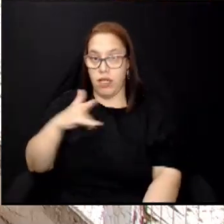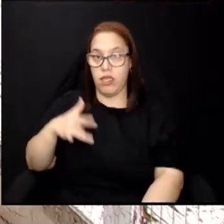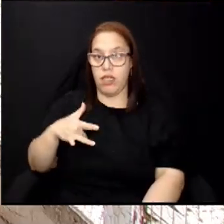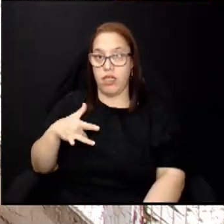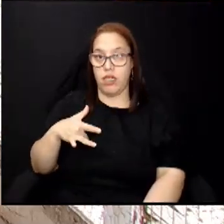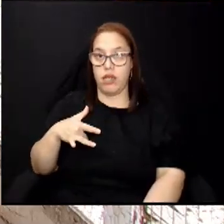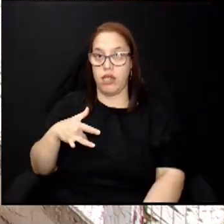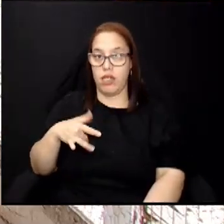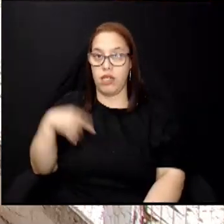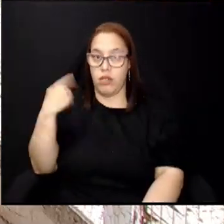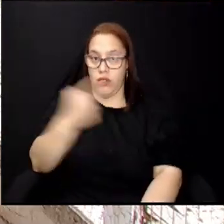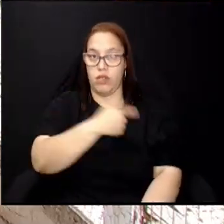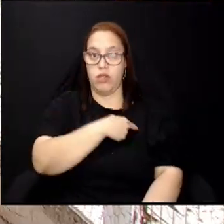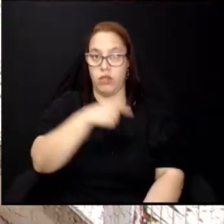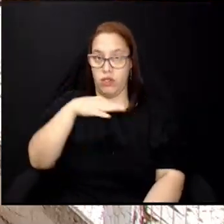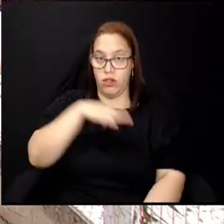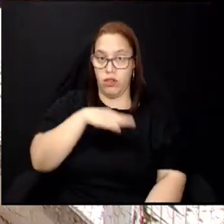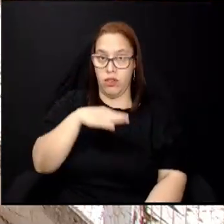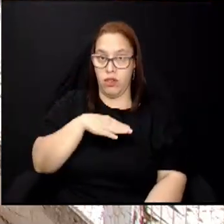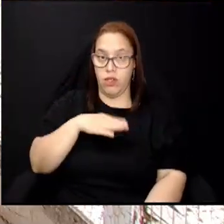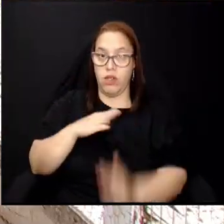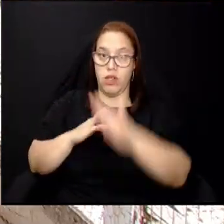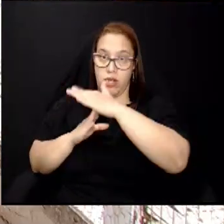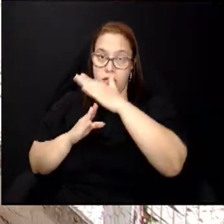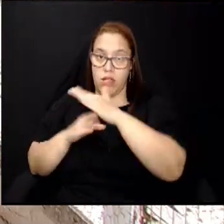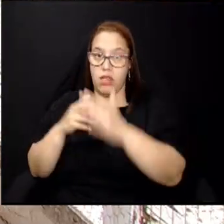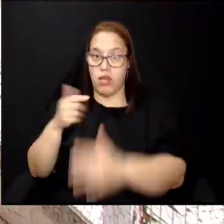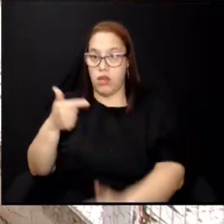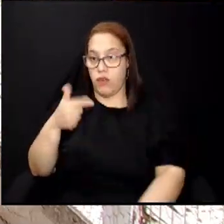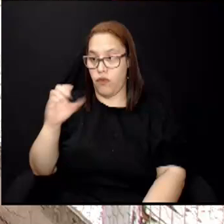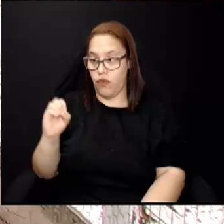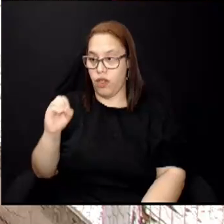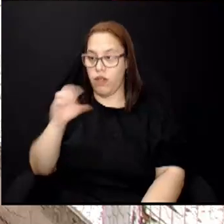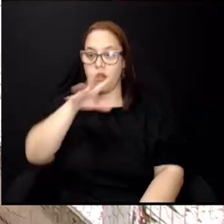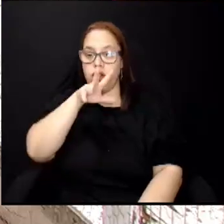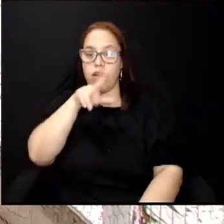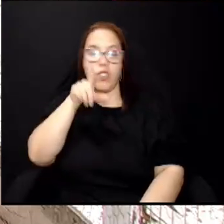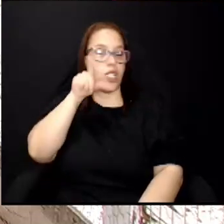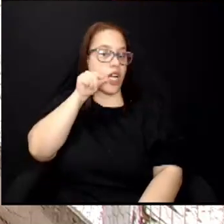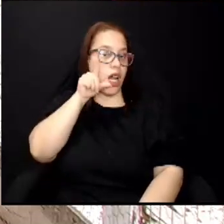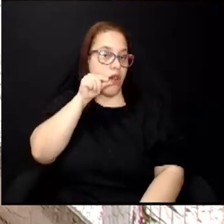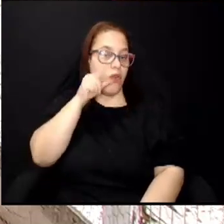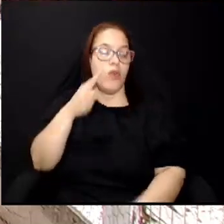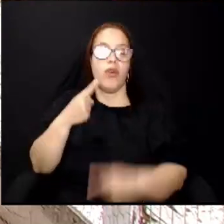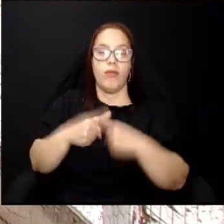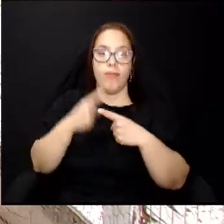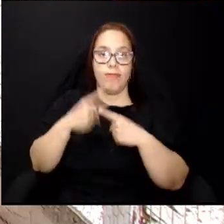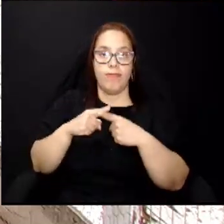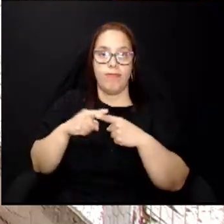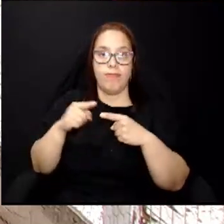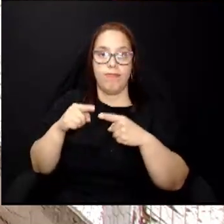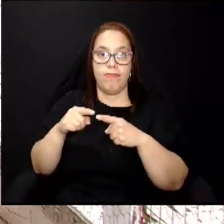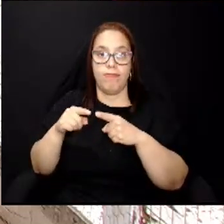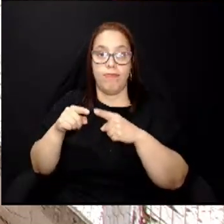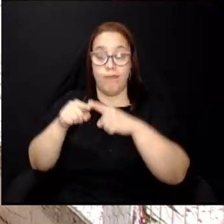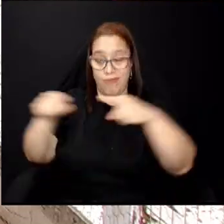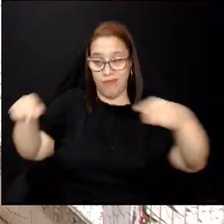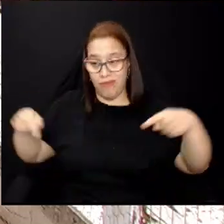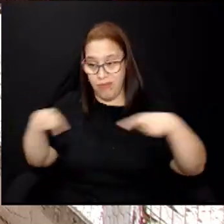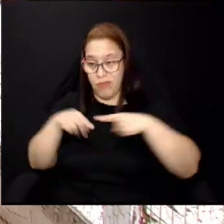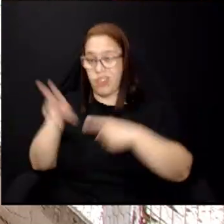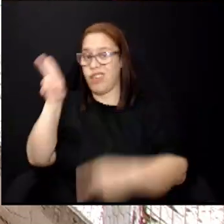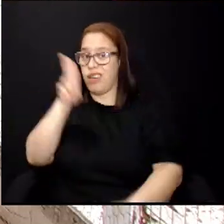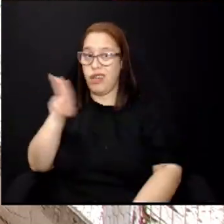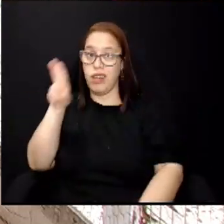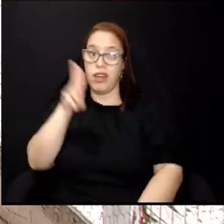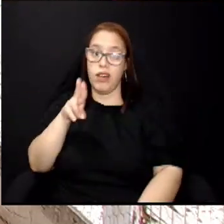município aqui ele limita a ter 20 animais, né? 20 aves. Porque a gente ainda tem muitos terrenos, as pessoas utilizam esse animal para controlar a